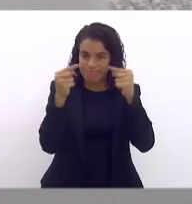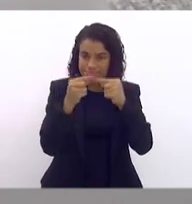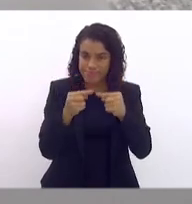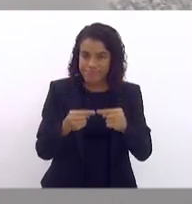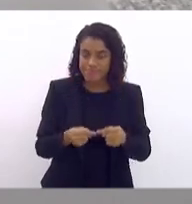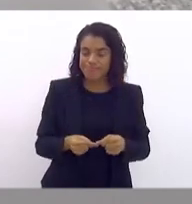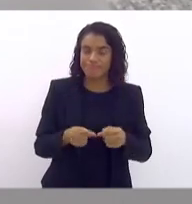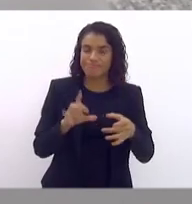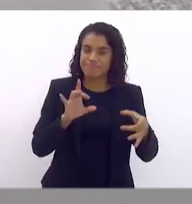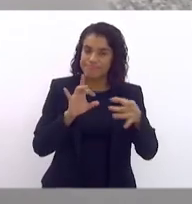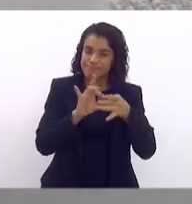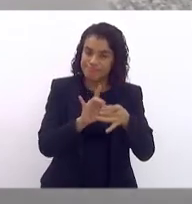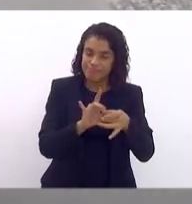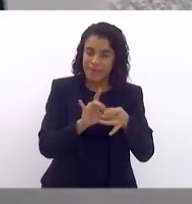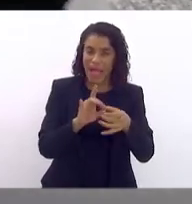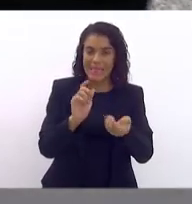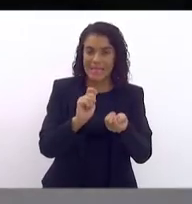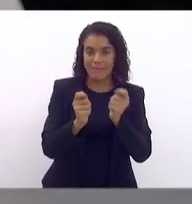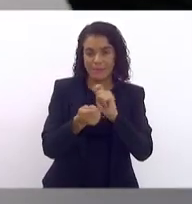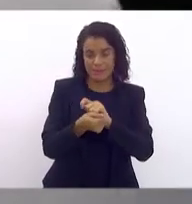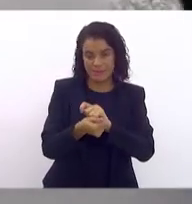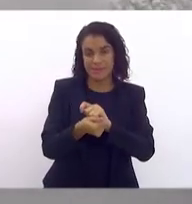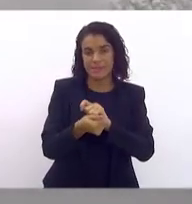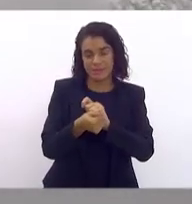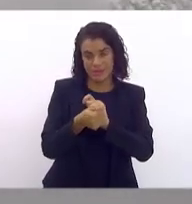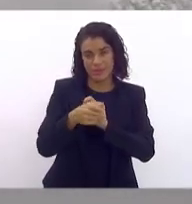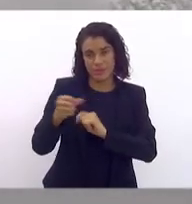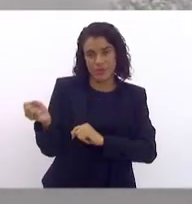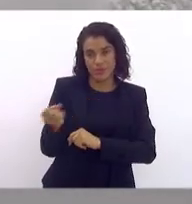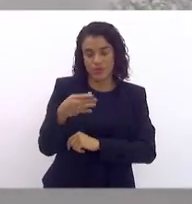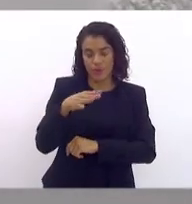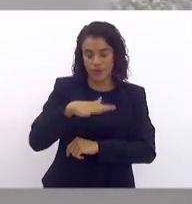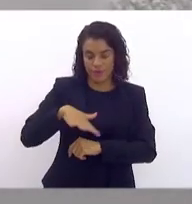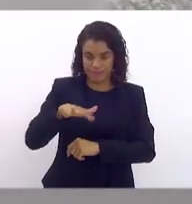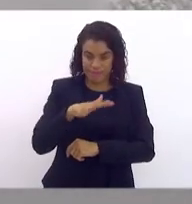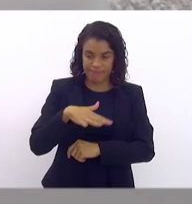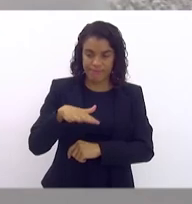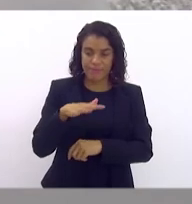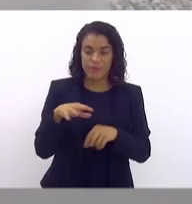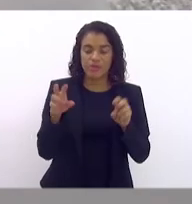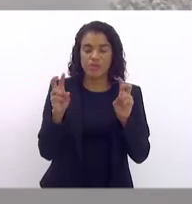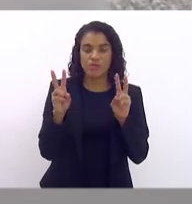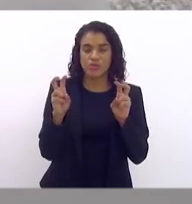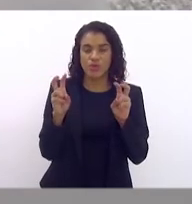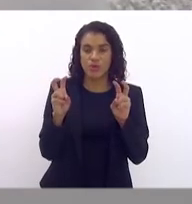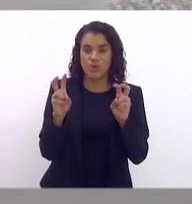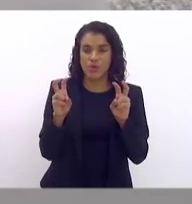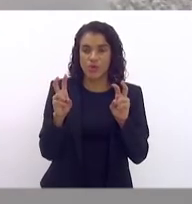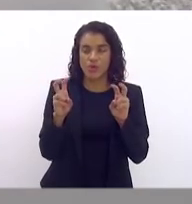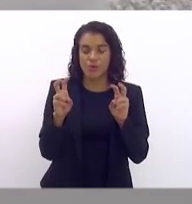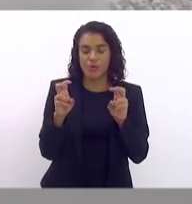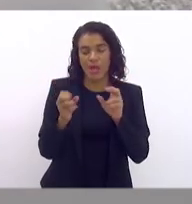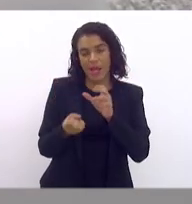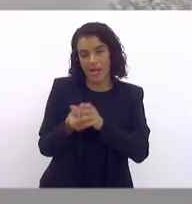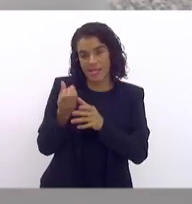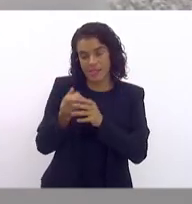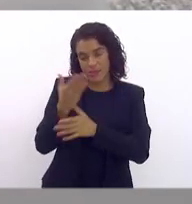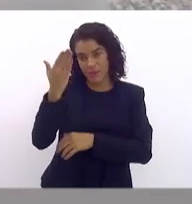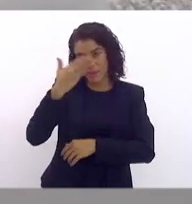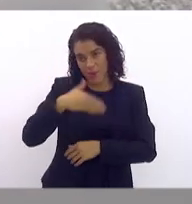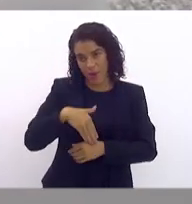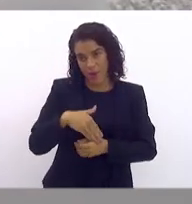para para adaptação a essa nova realidade no que diz respeito à produção probatória de